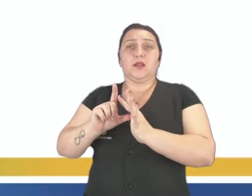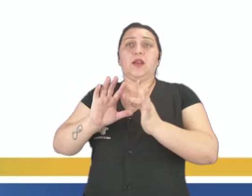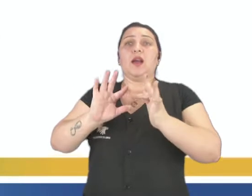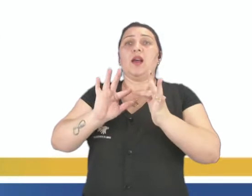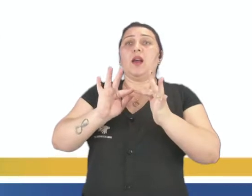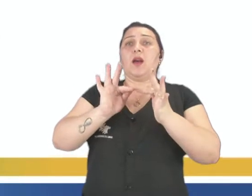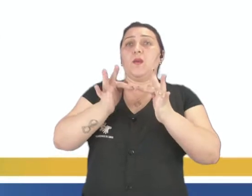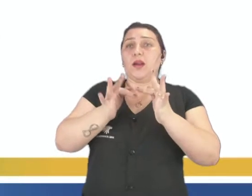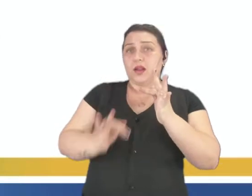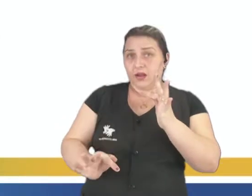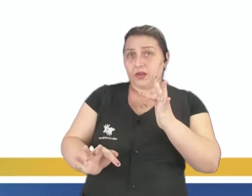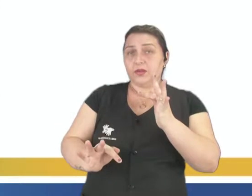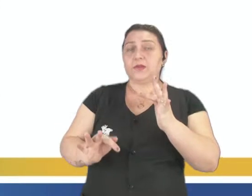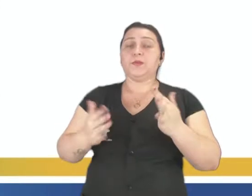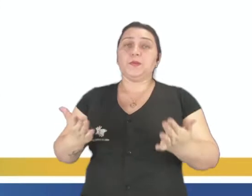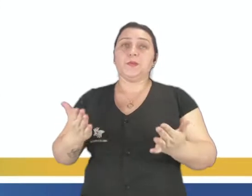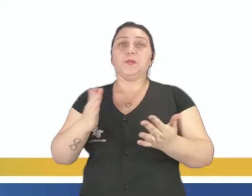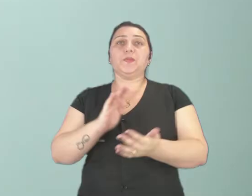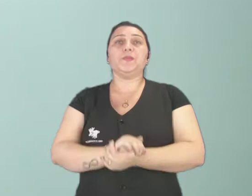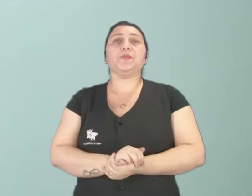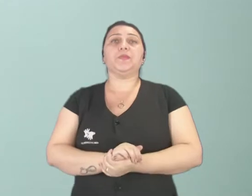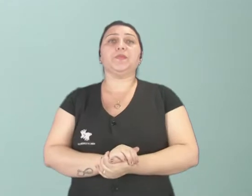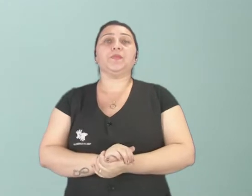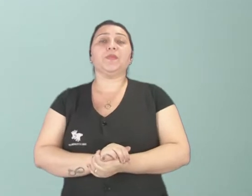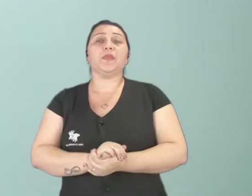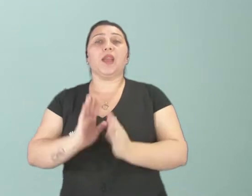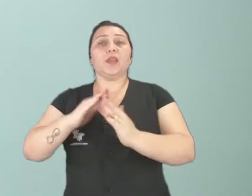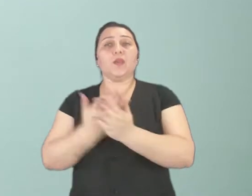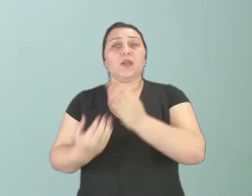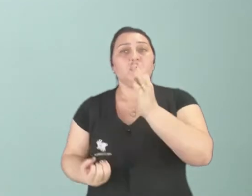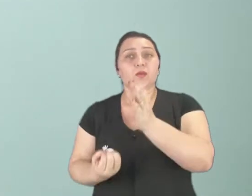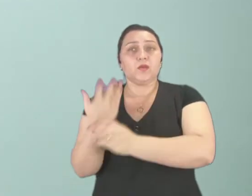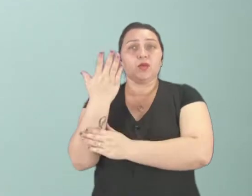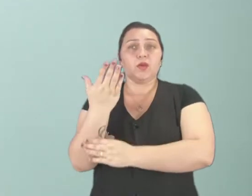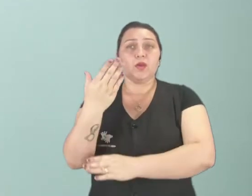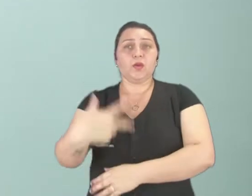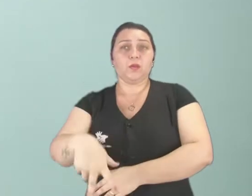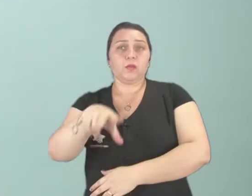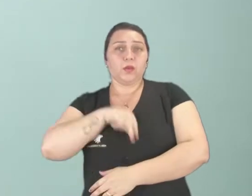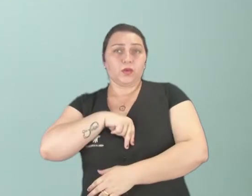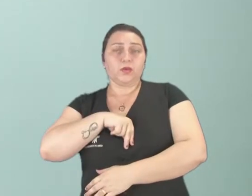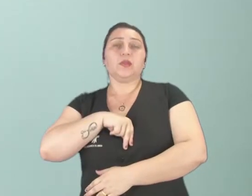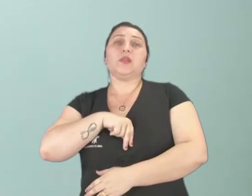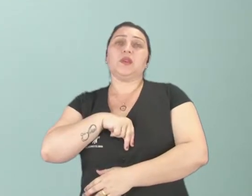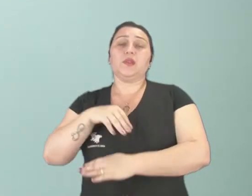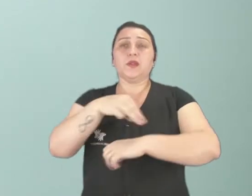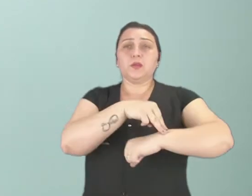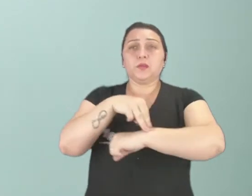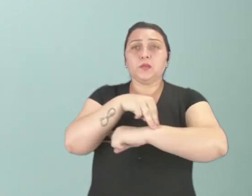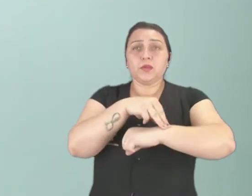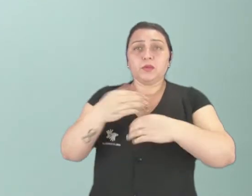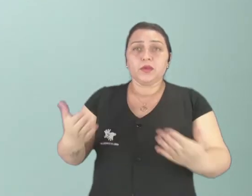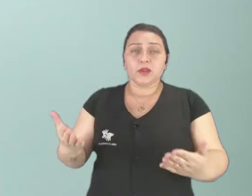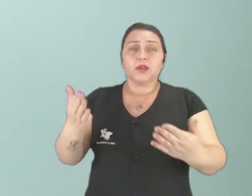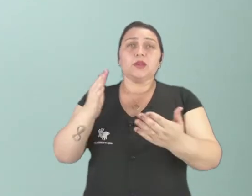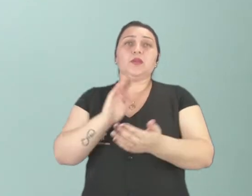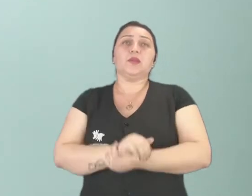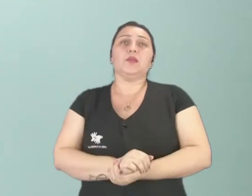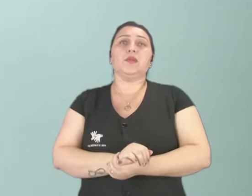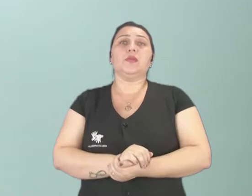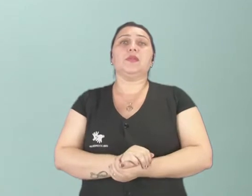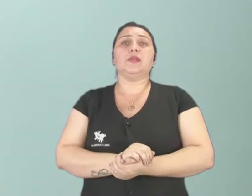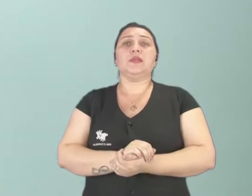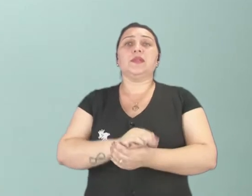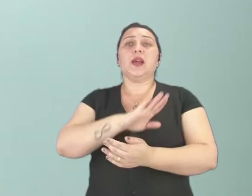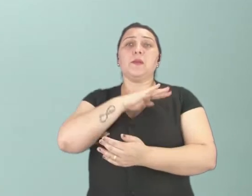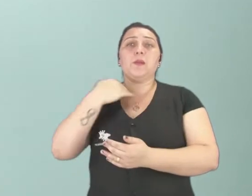setecentismo. Então, quando essa escola surgiu em Portugal, nesse momento aí, lá na